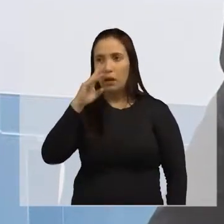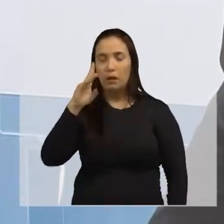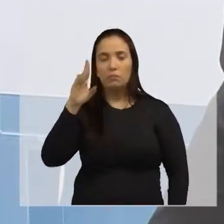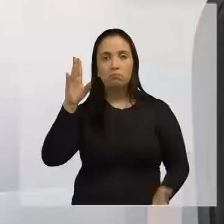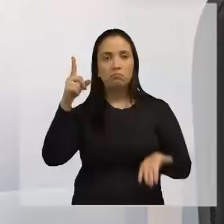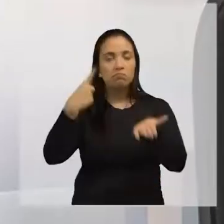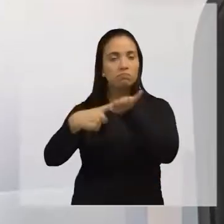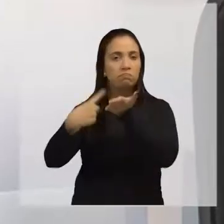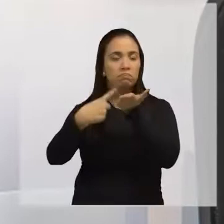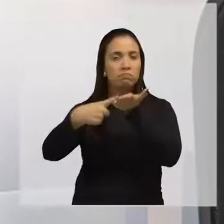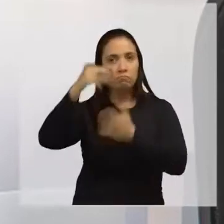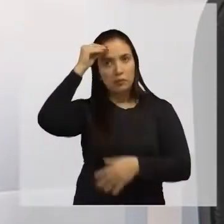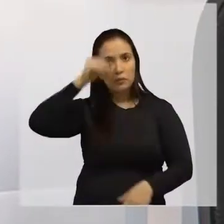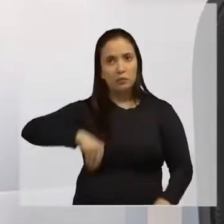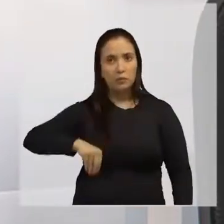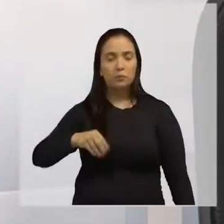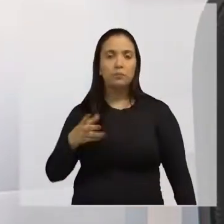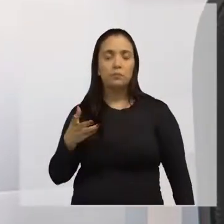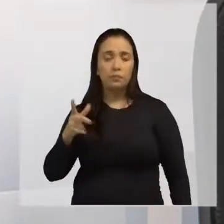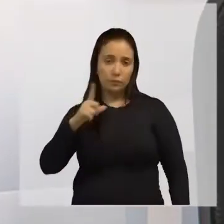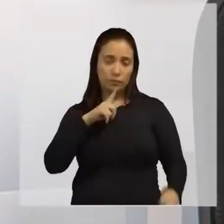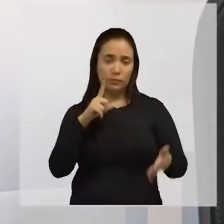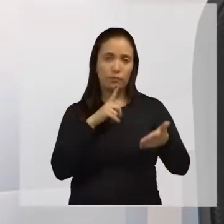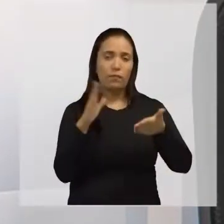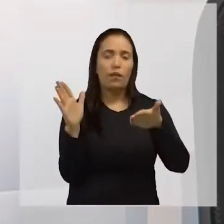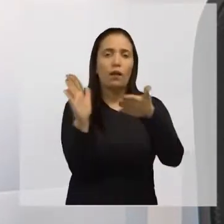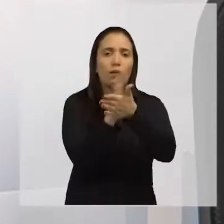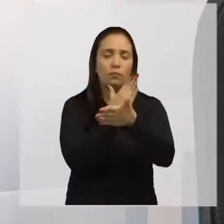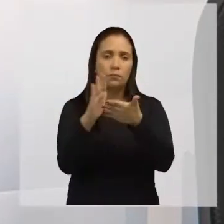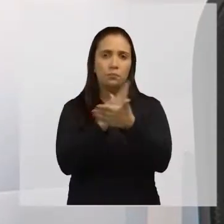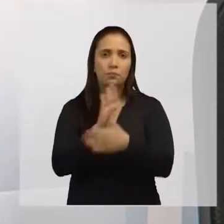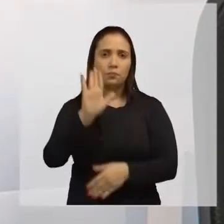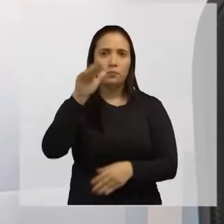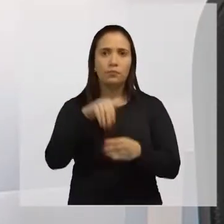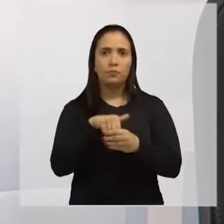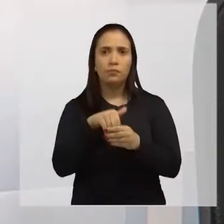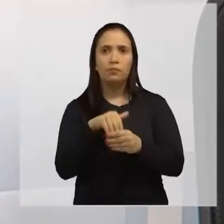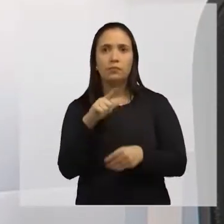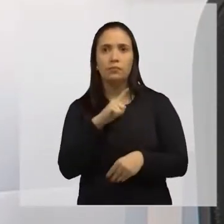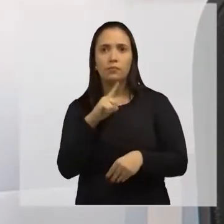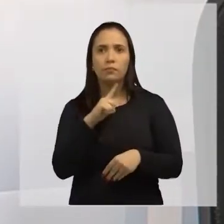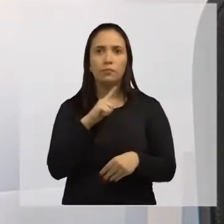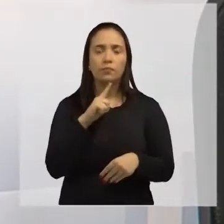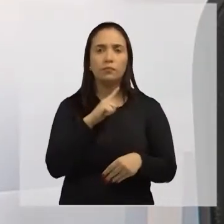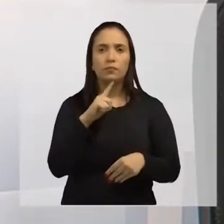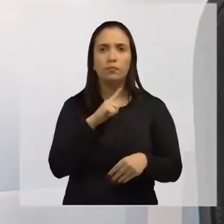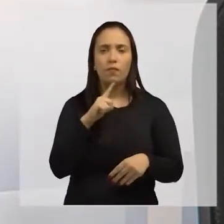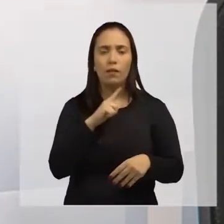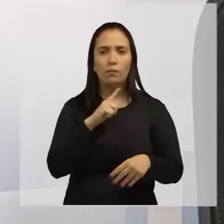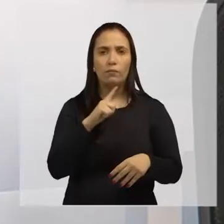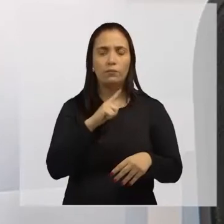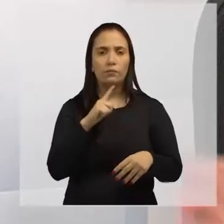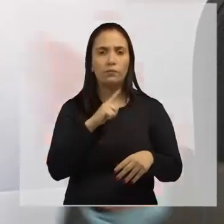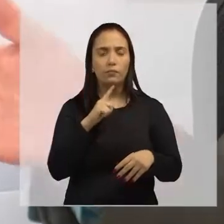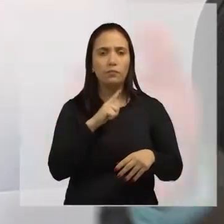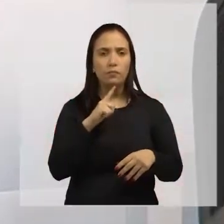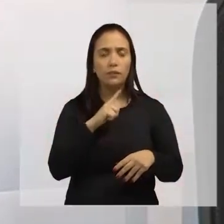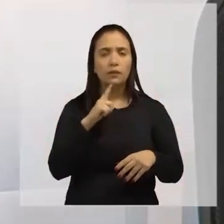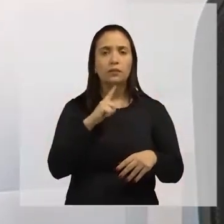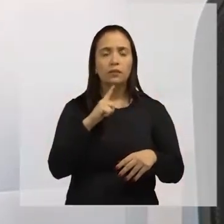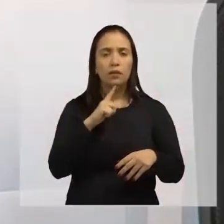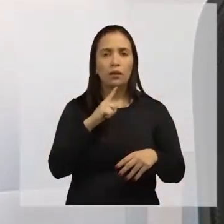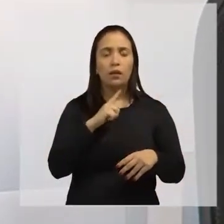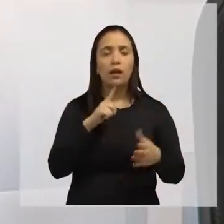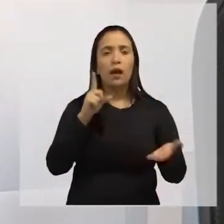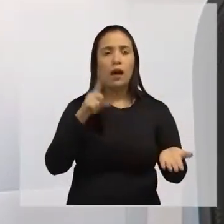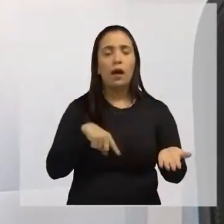Não, algumas candidaturas literalmente já estão saindo do palco. Flávio Rocha,